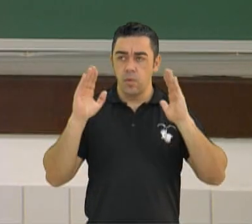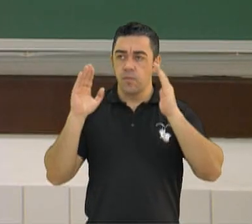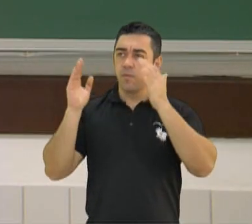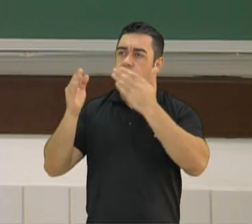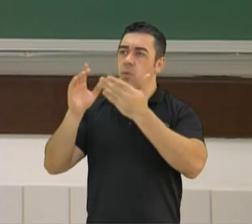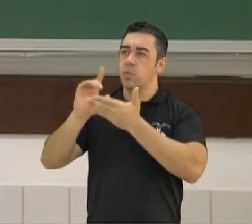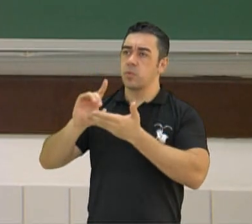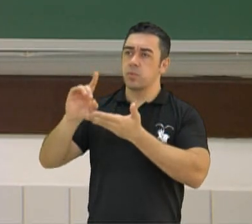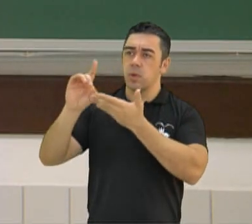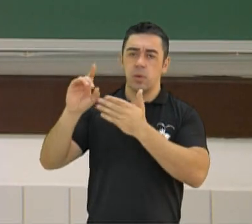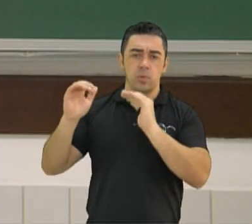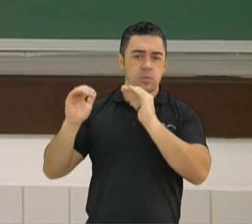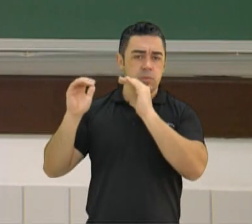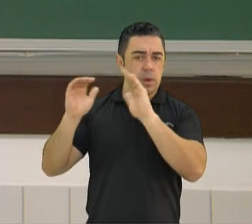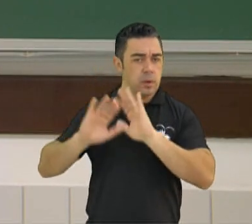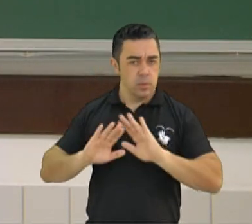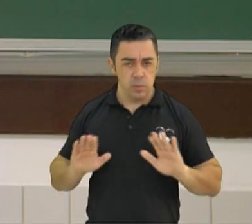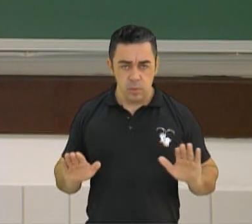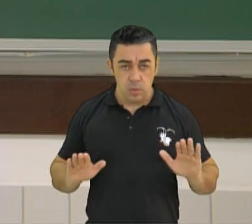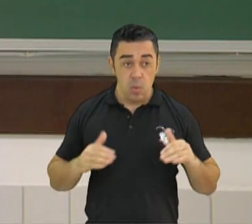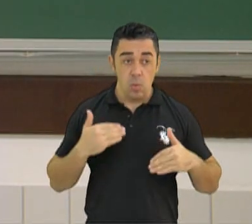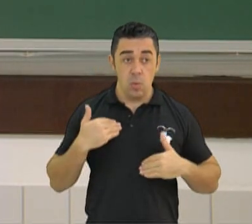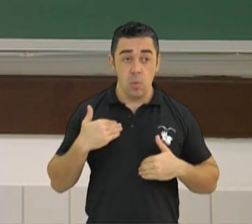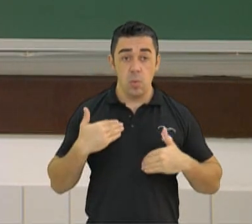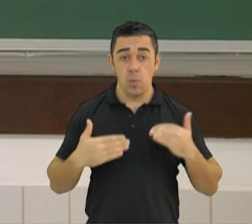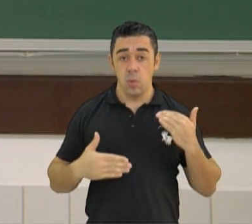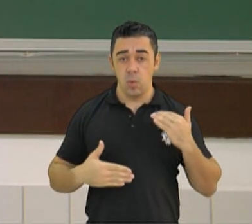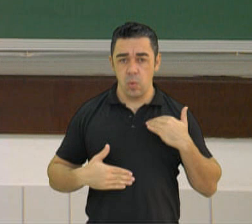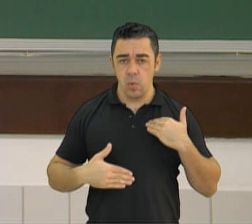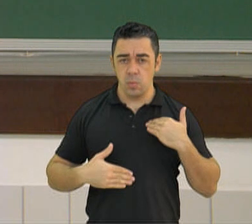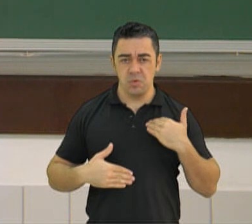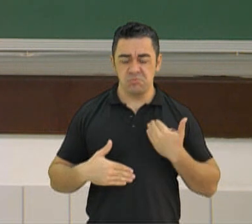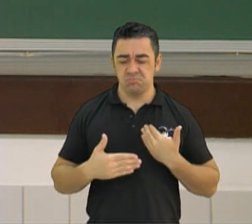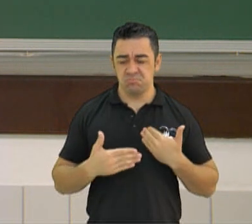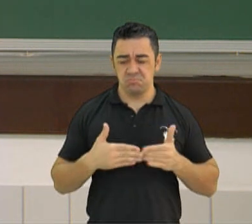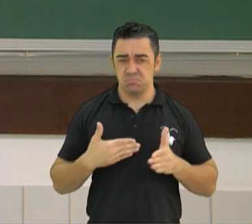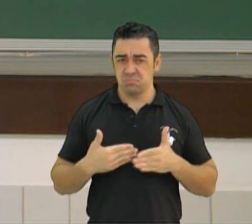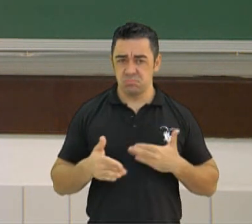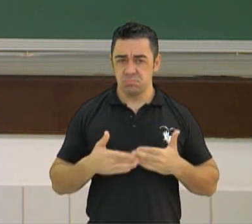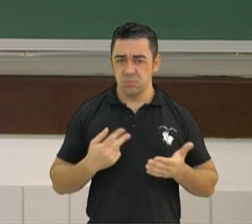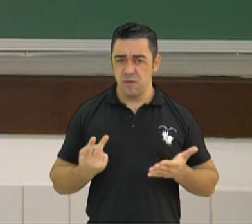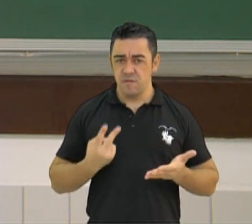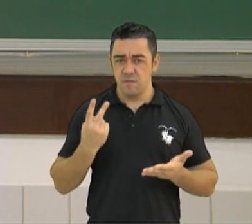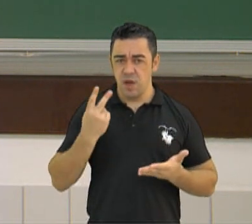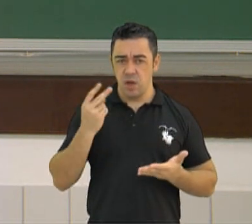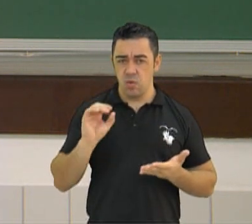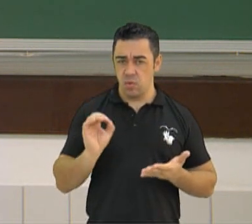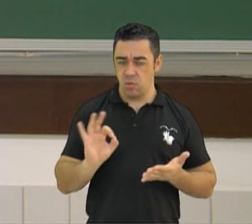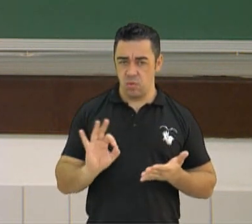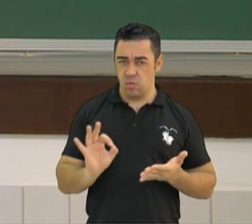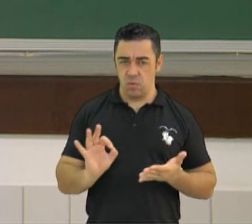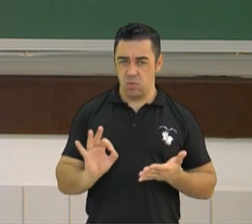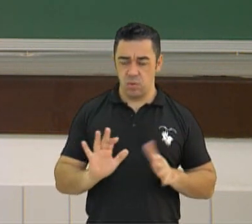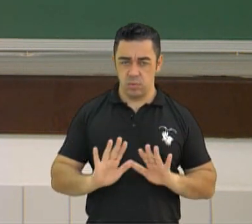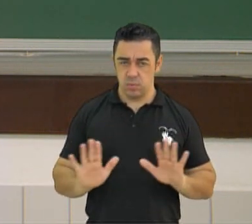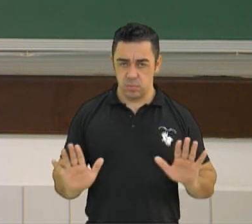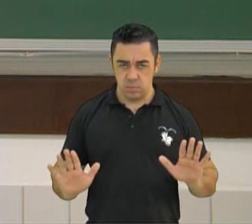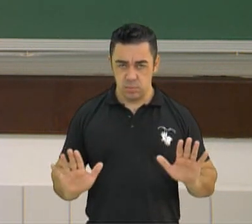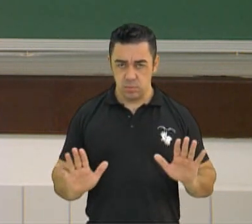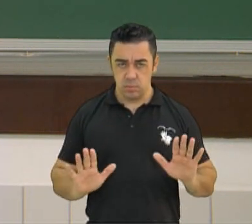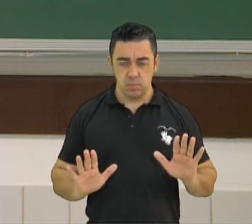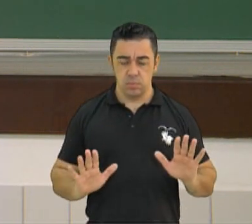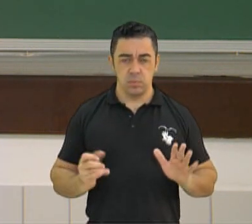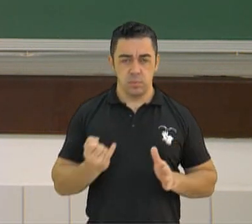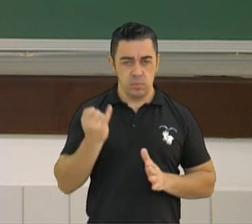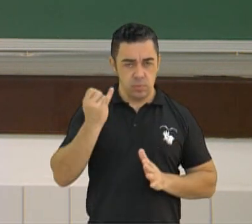a divindade. Então, o corpo ele não tinha muita importância no